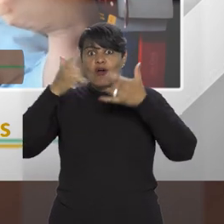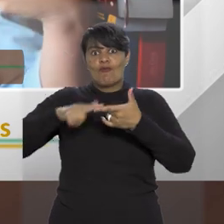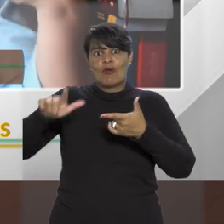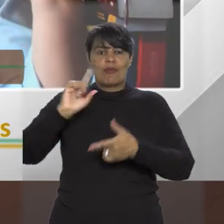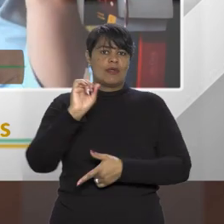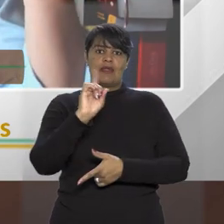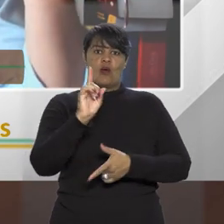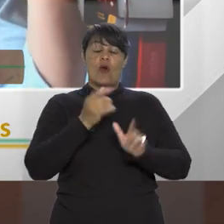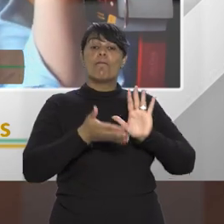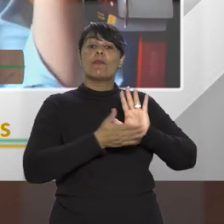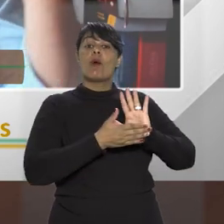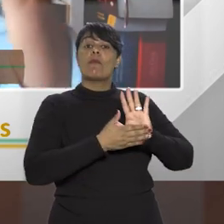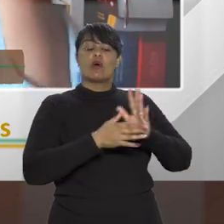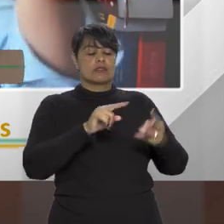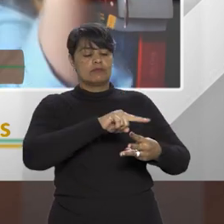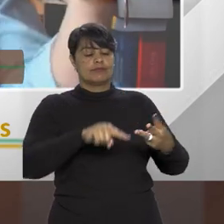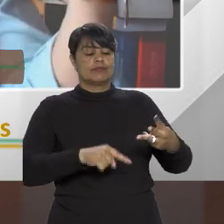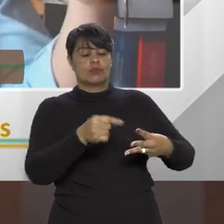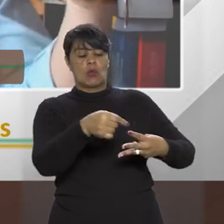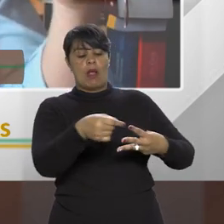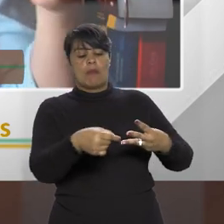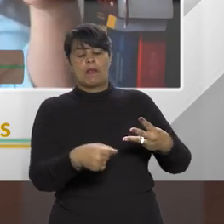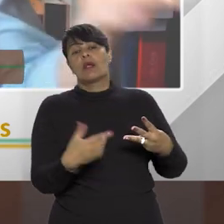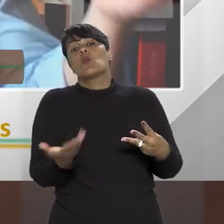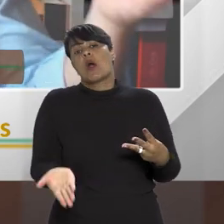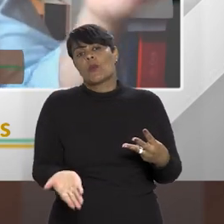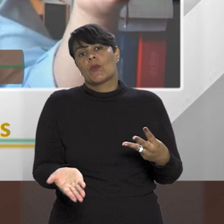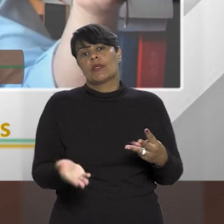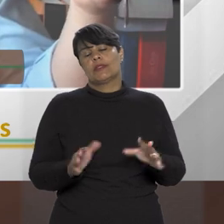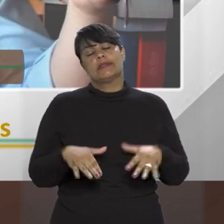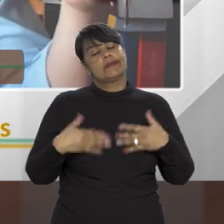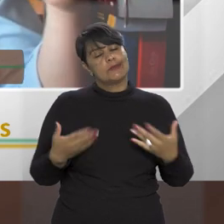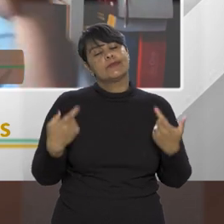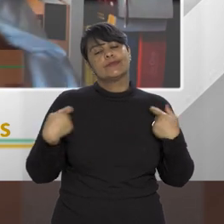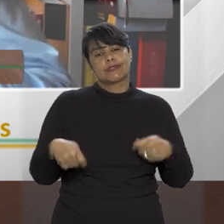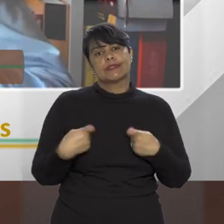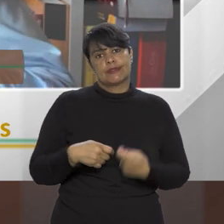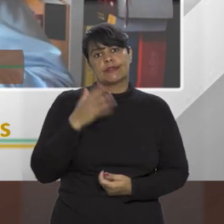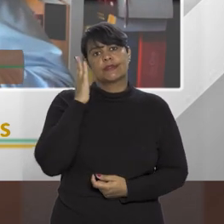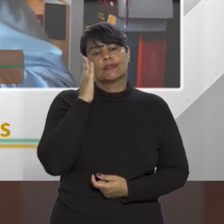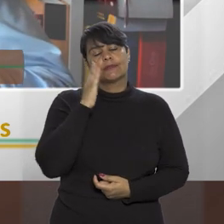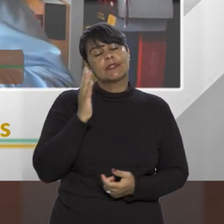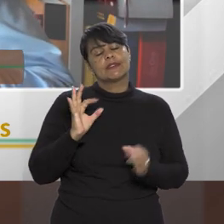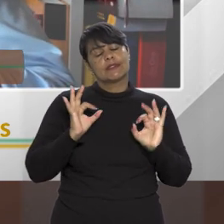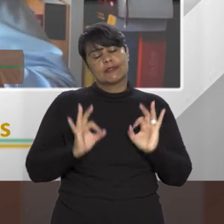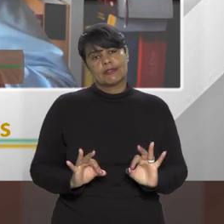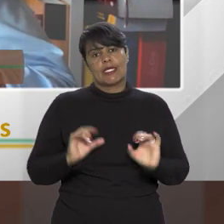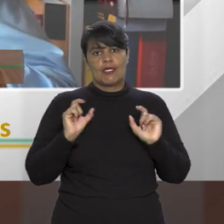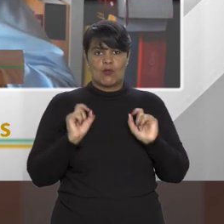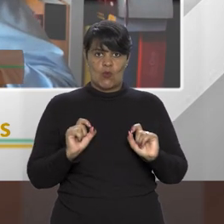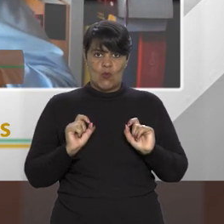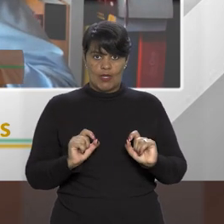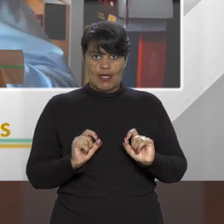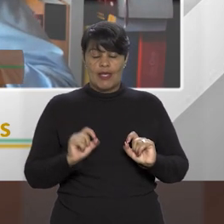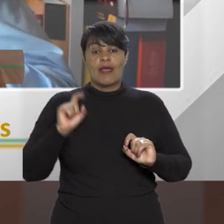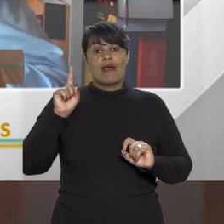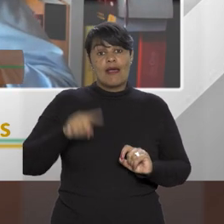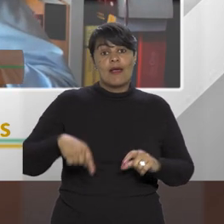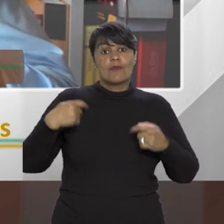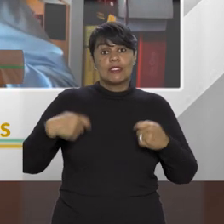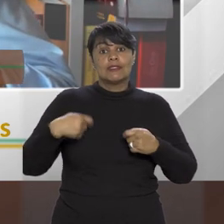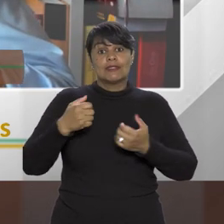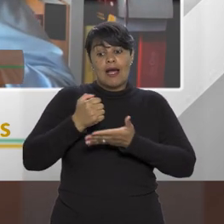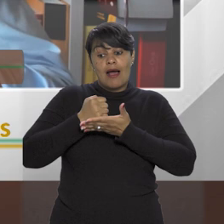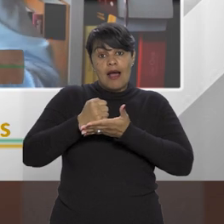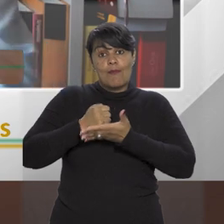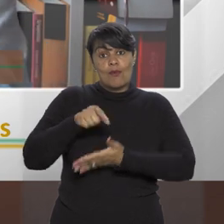cidadão poder compreender esse sistema é ser bem assessorado tecnicamente pelo seu advogado e sua advogada, que vão